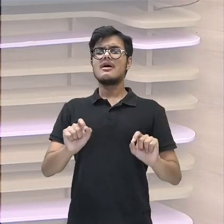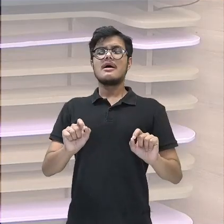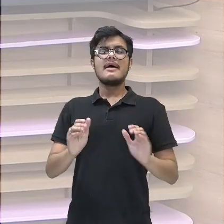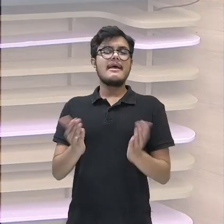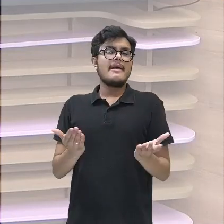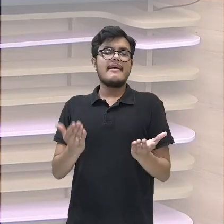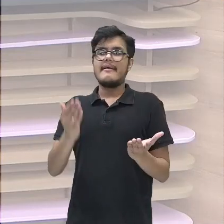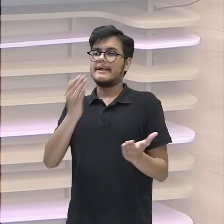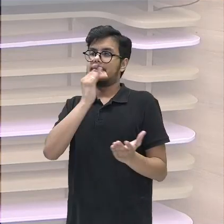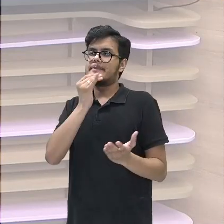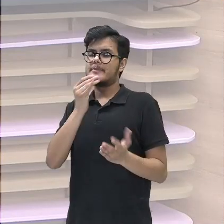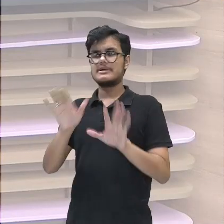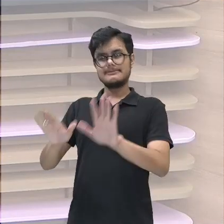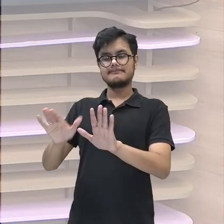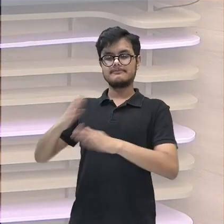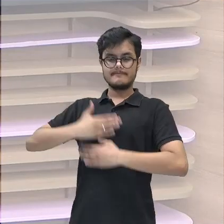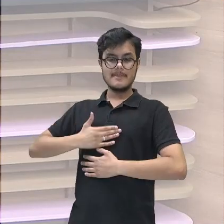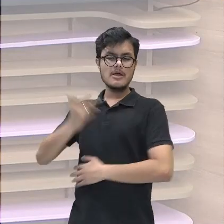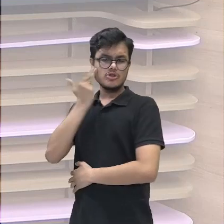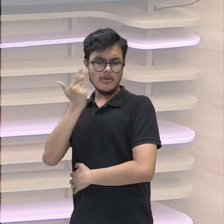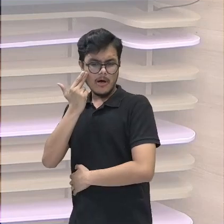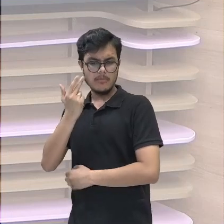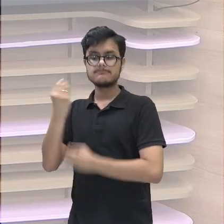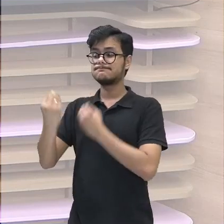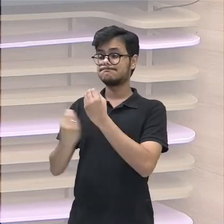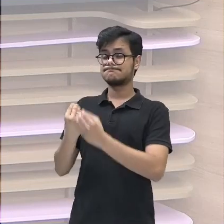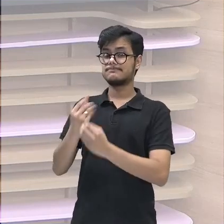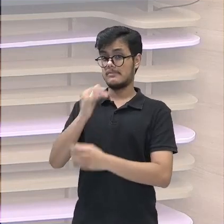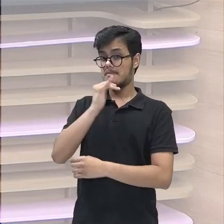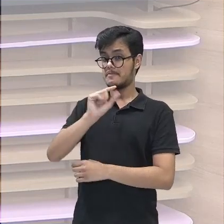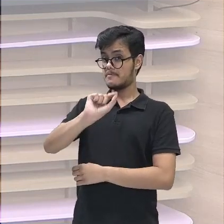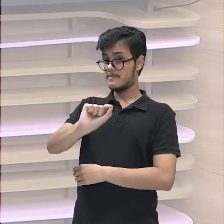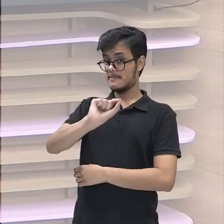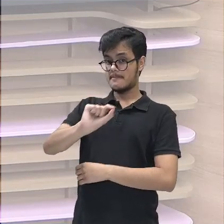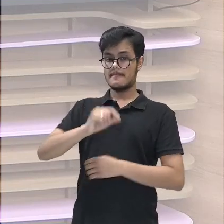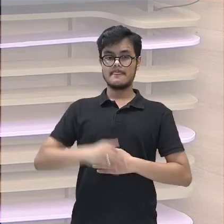então. Então, o normal é quando